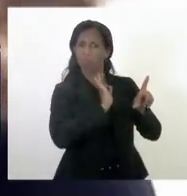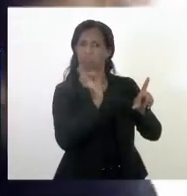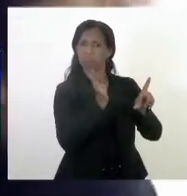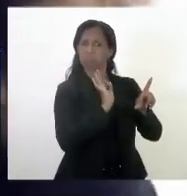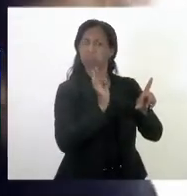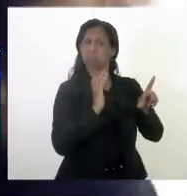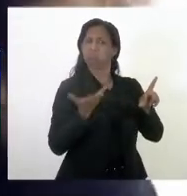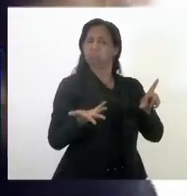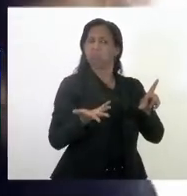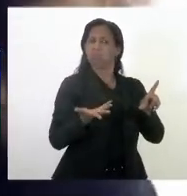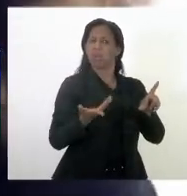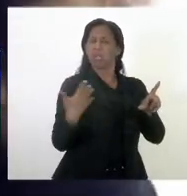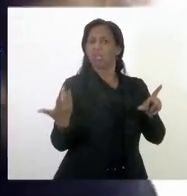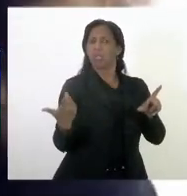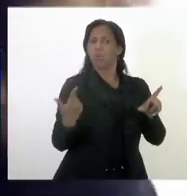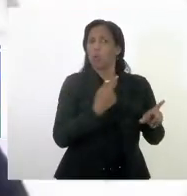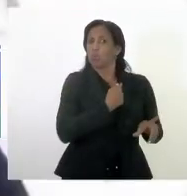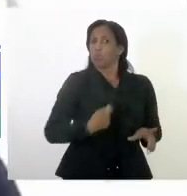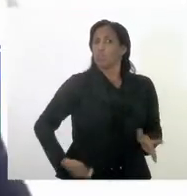governo paga anúncio,